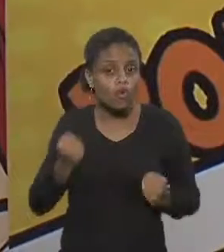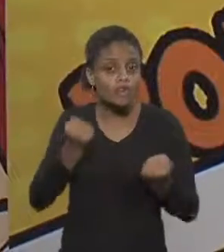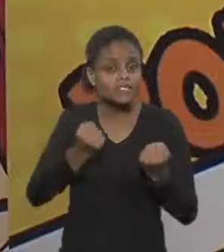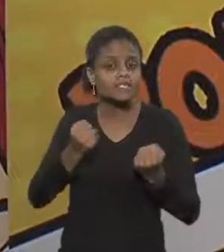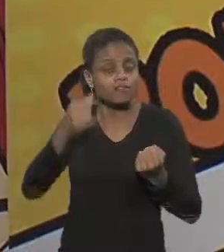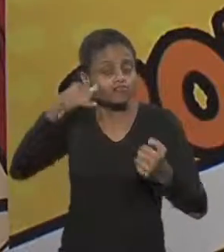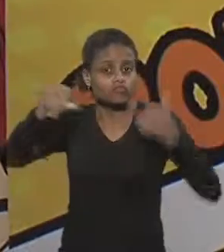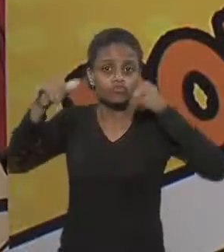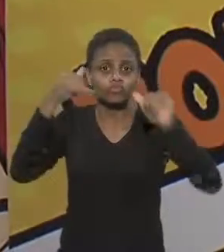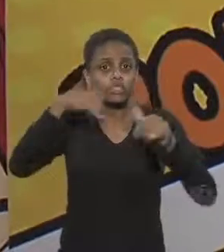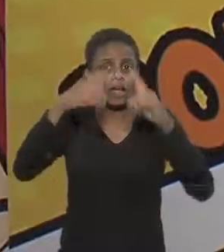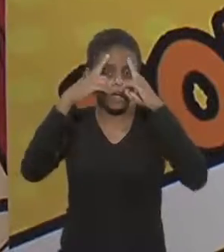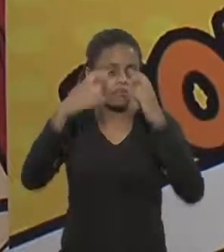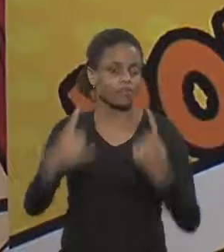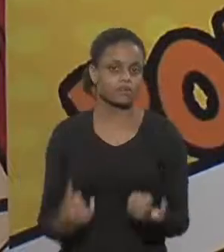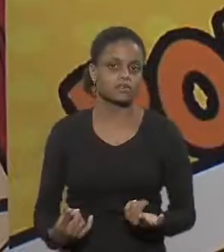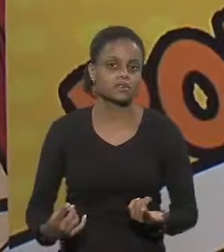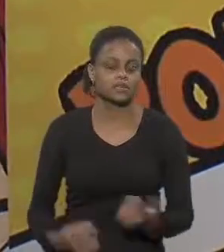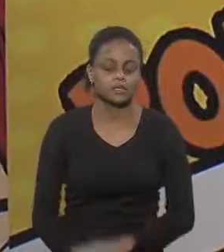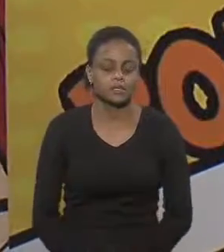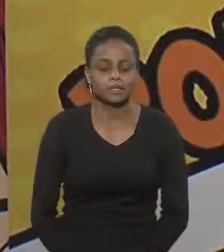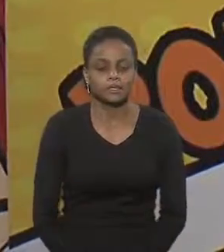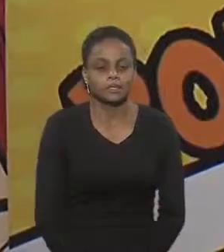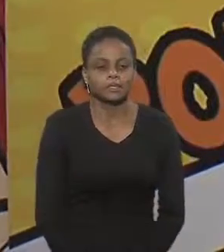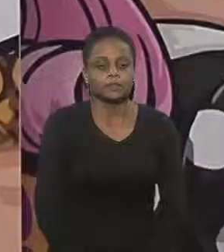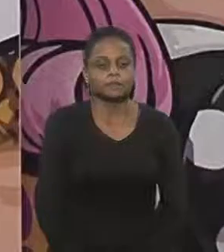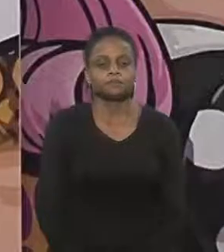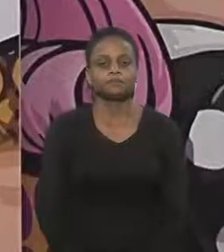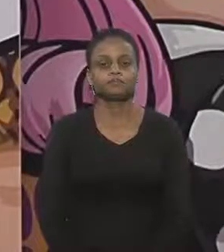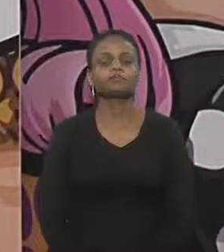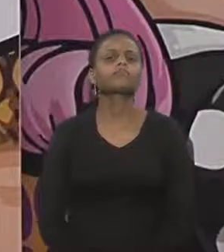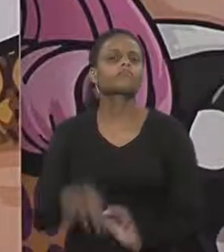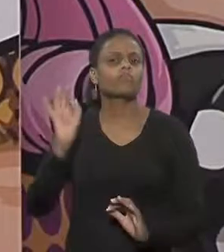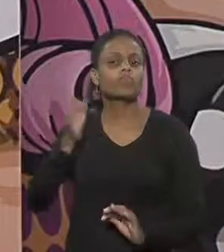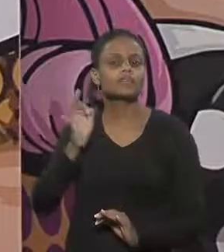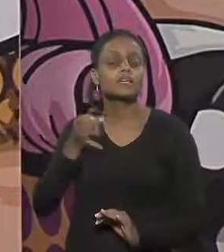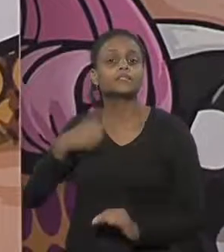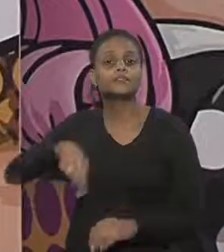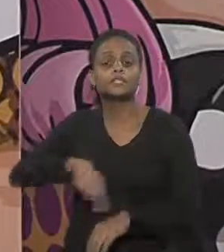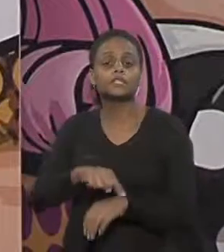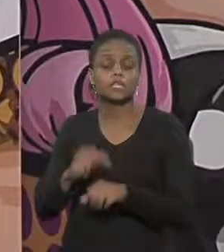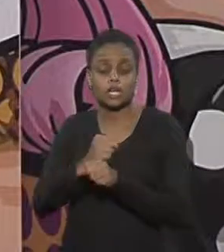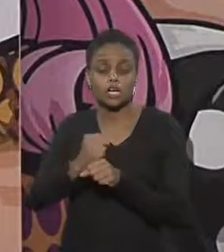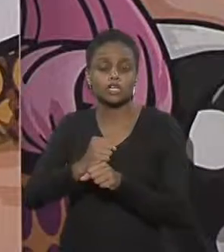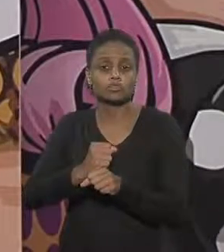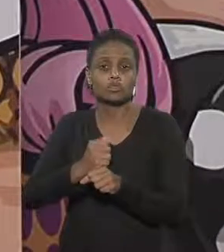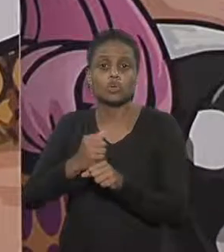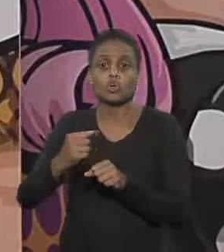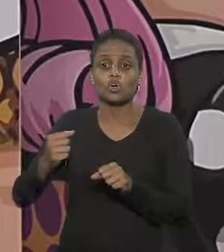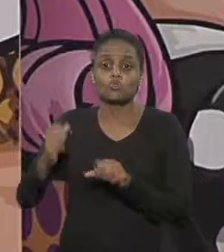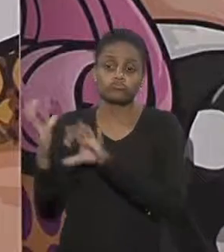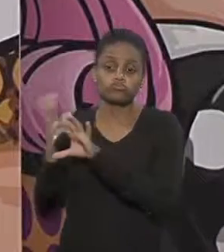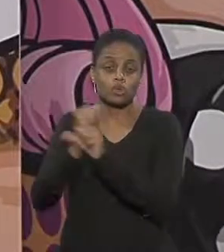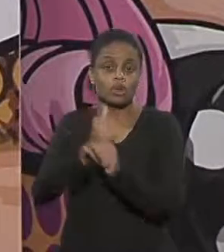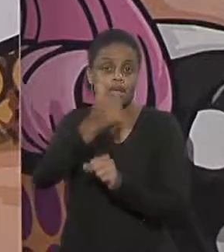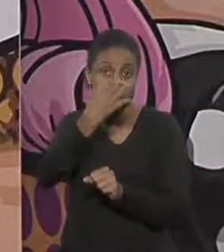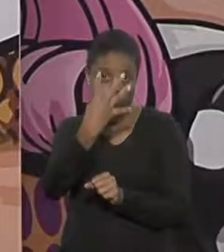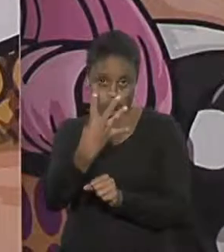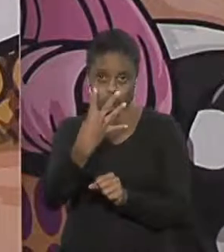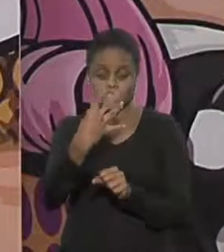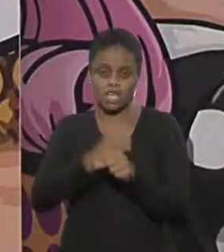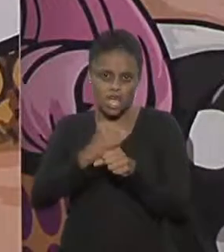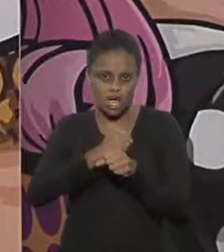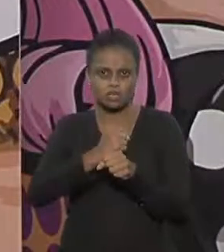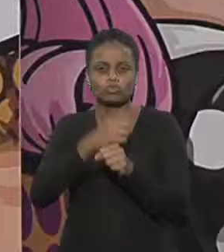políticas públicas para tentar impedir essa violência toda, né? Não, sem dúvida. Nós estamos esse ano na nossa 14ª edição do Dossiê